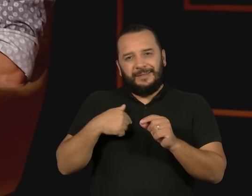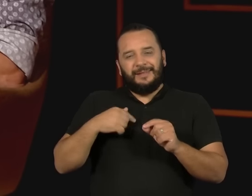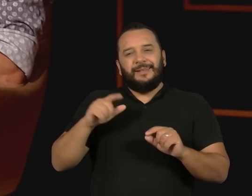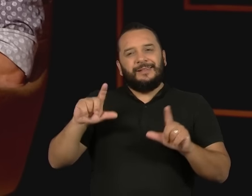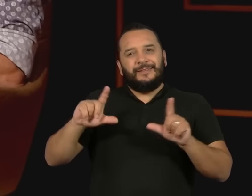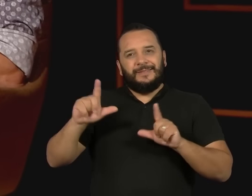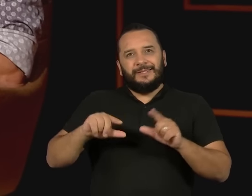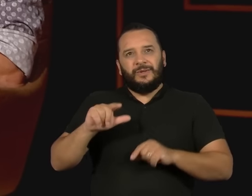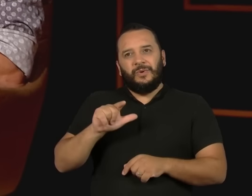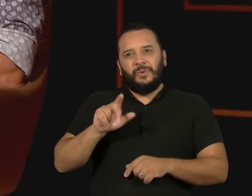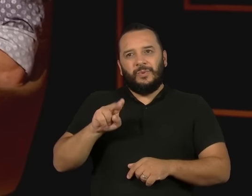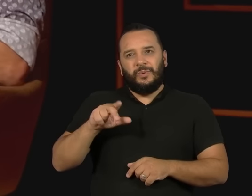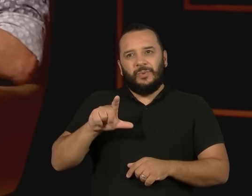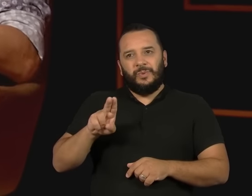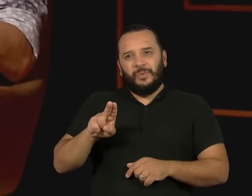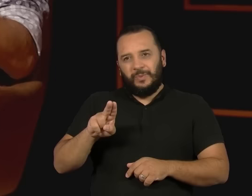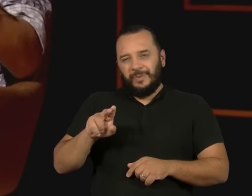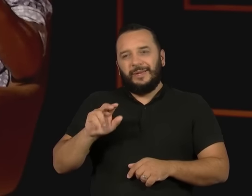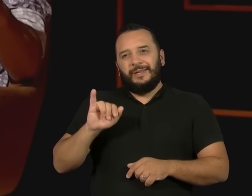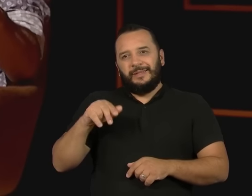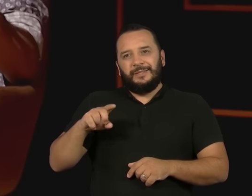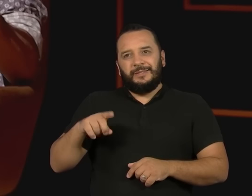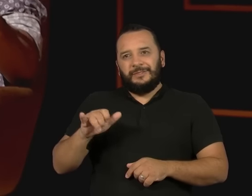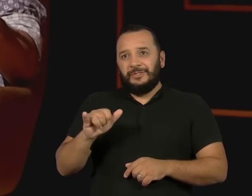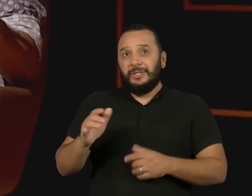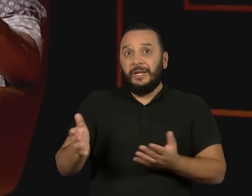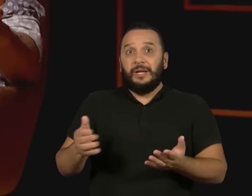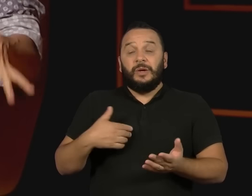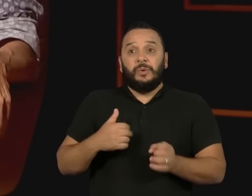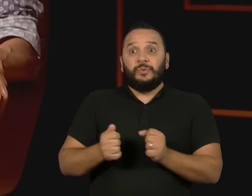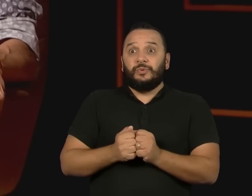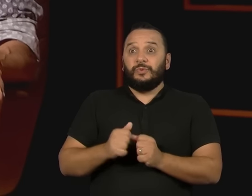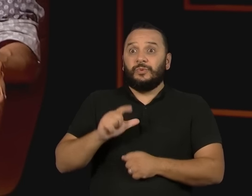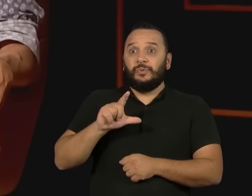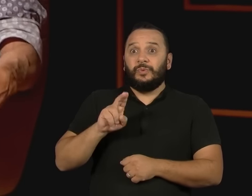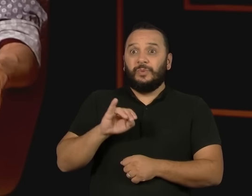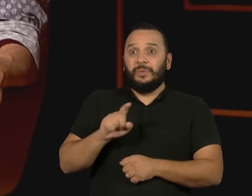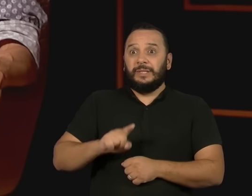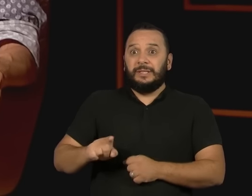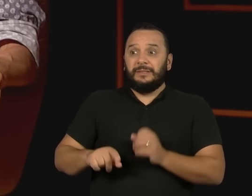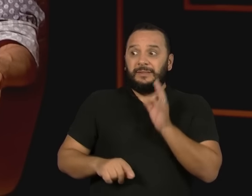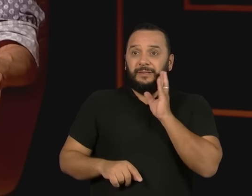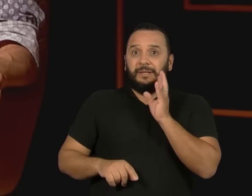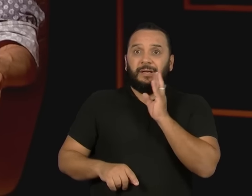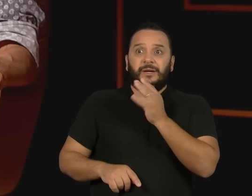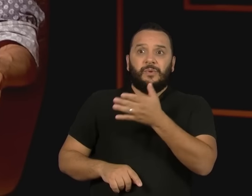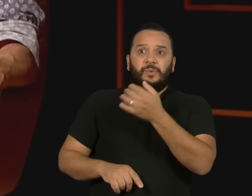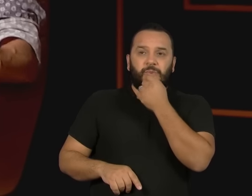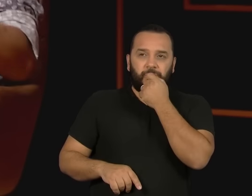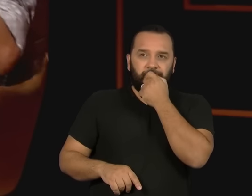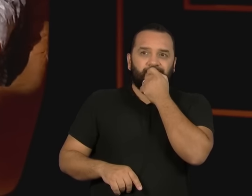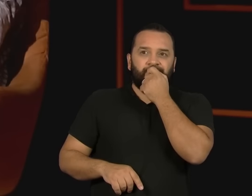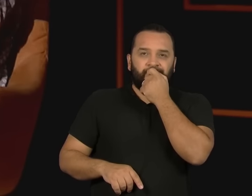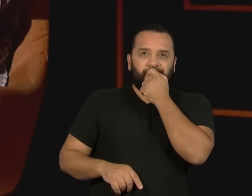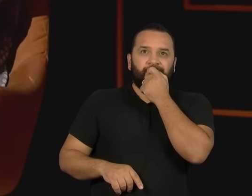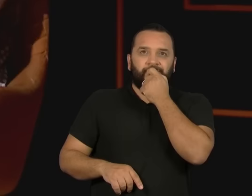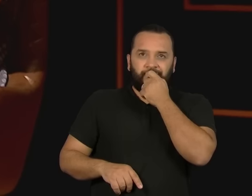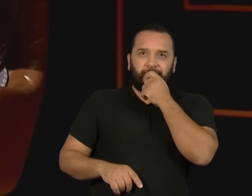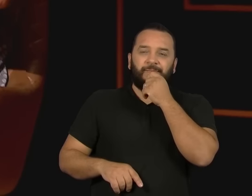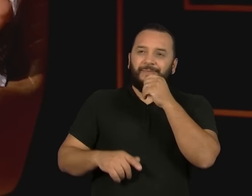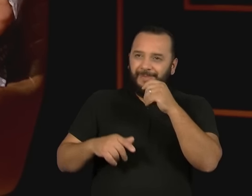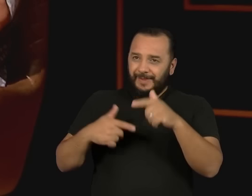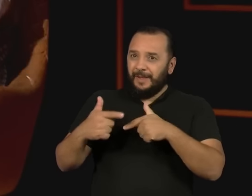Ingrid. Então, para mim, foi quando eu falei, gente, eu vou fazer com o Luiz, que barato e tal. E um trabalho de